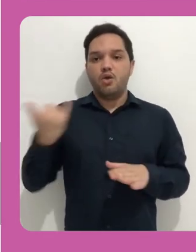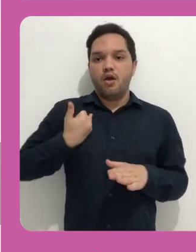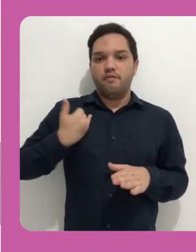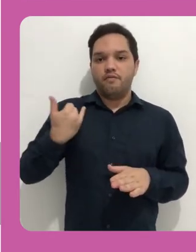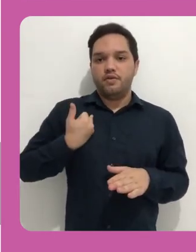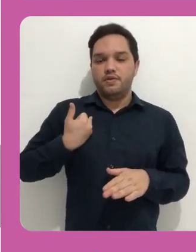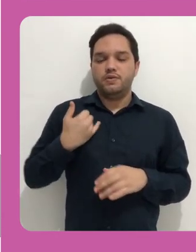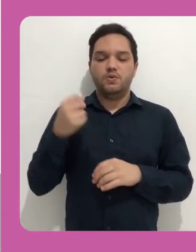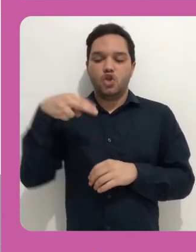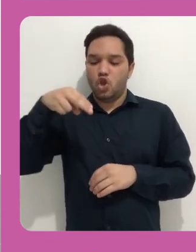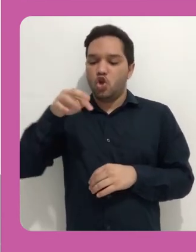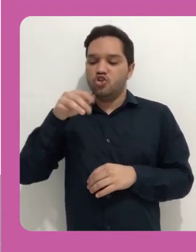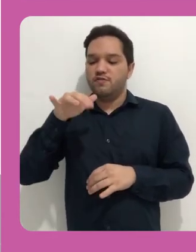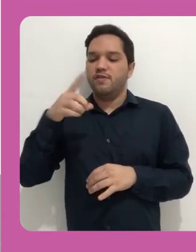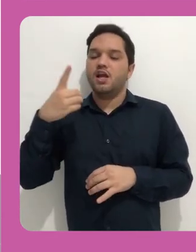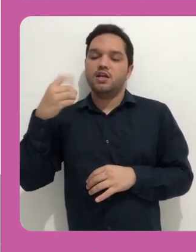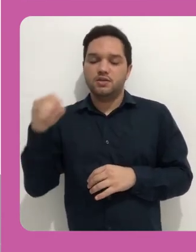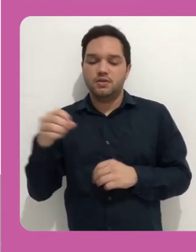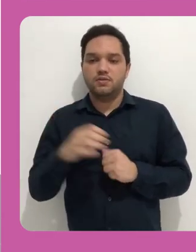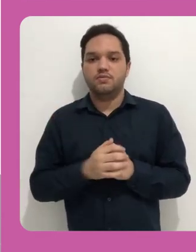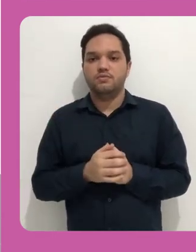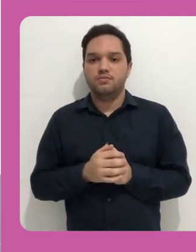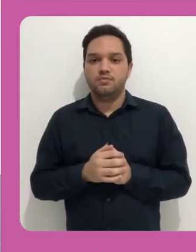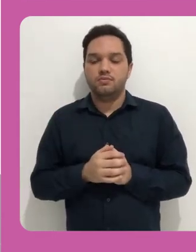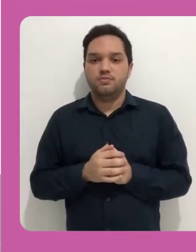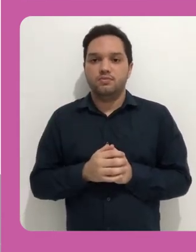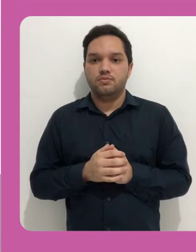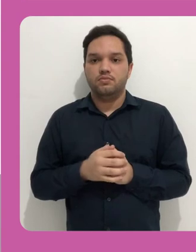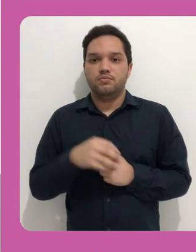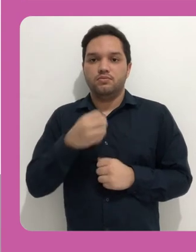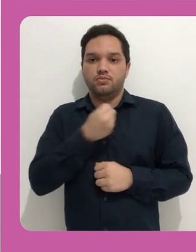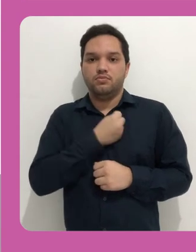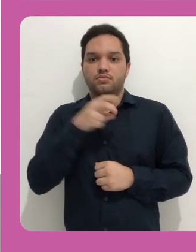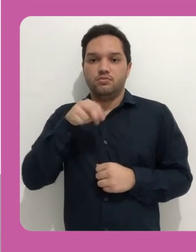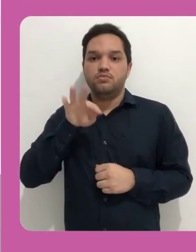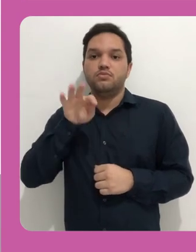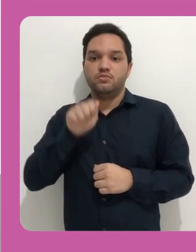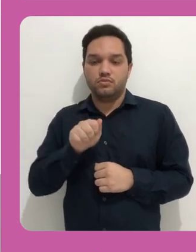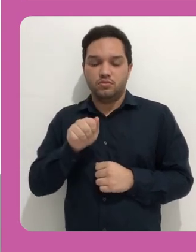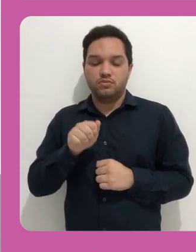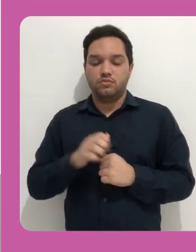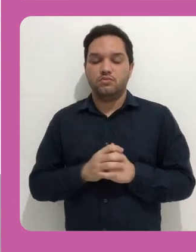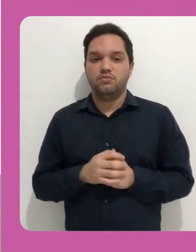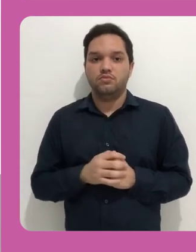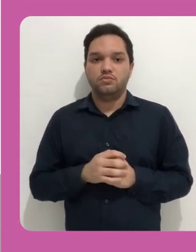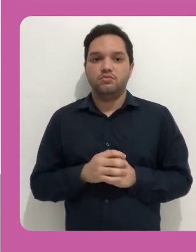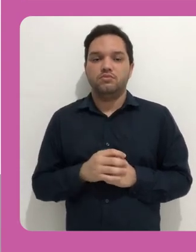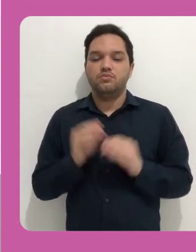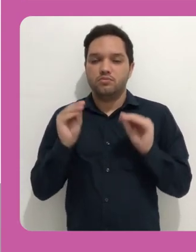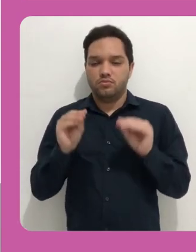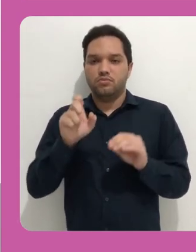que notifique. E a pontuação vai ser uma escala e vai ser só aqui, ó.